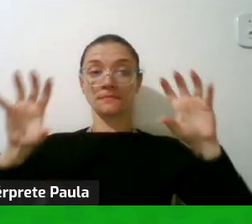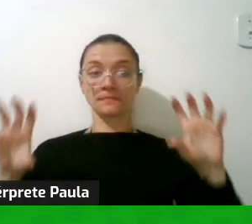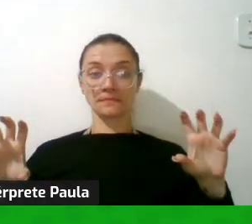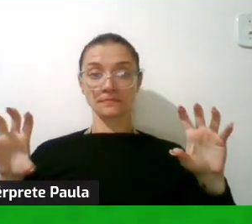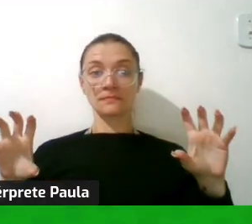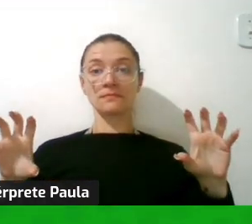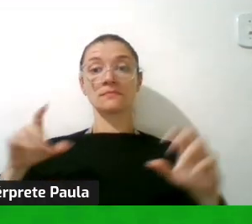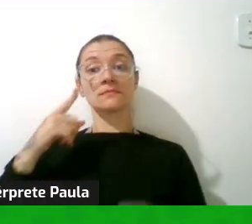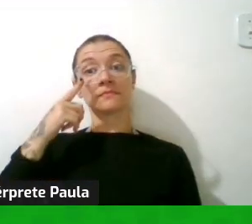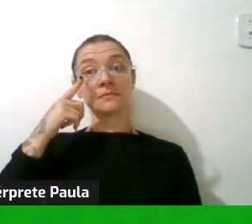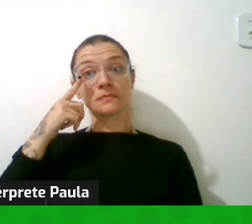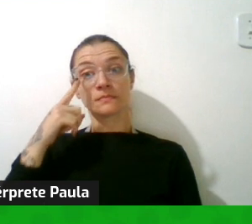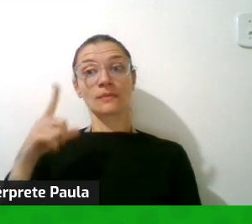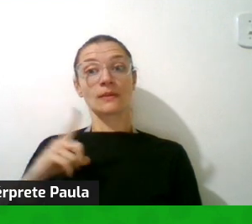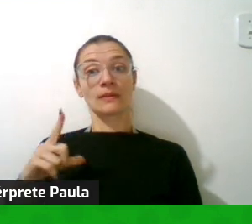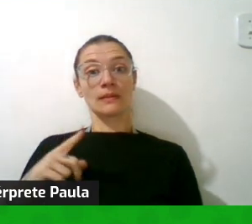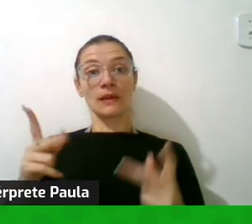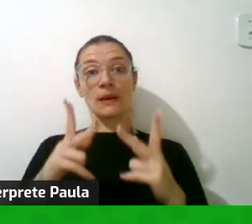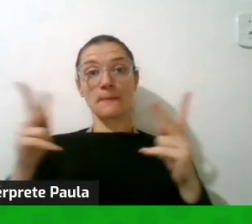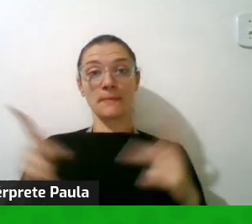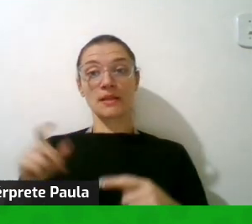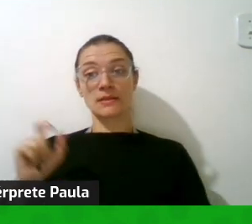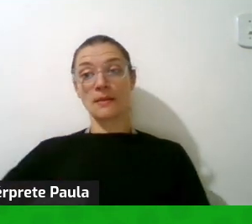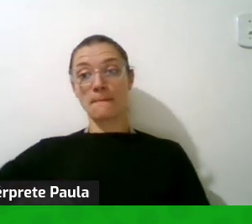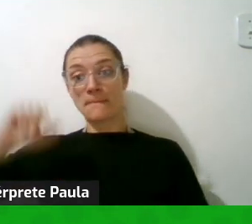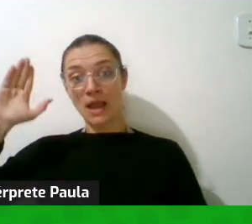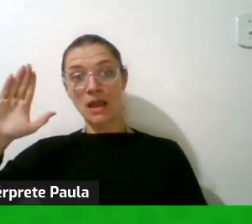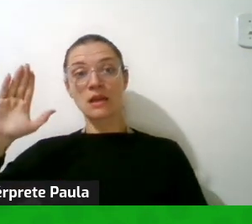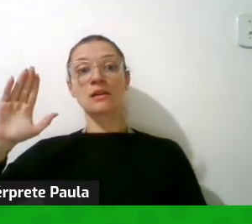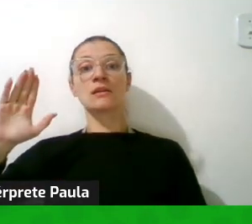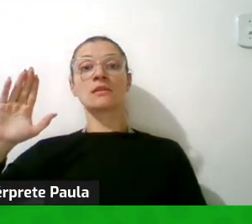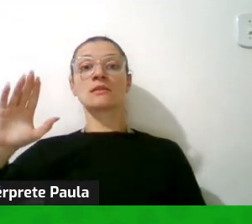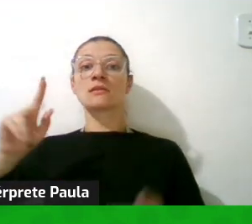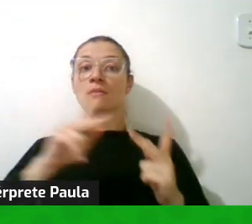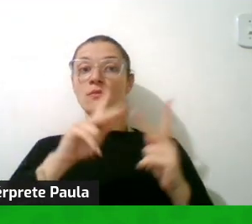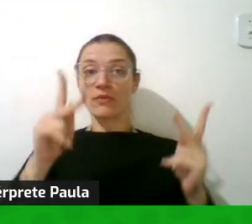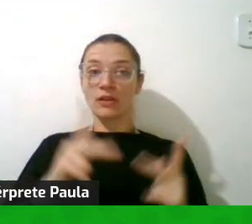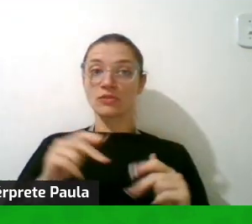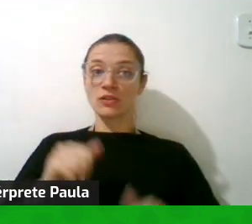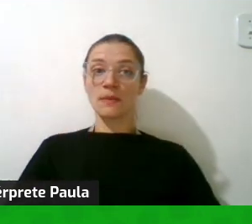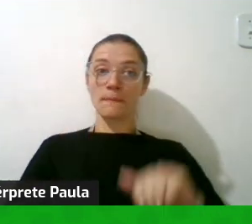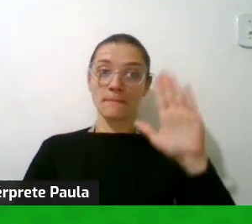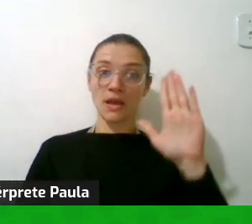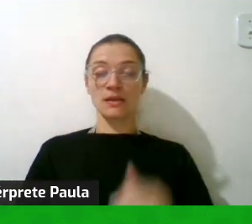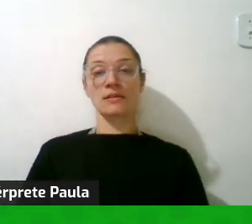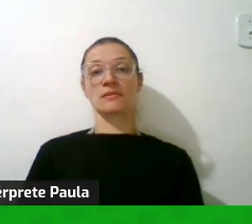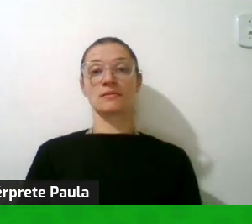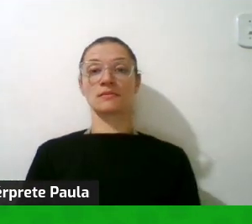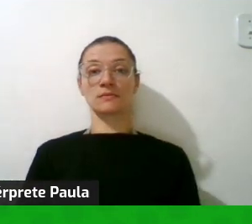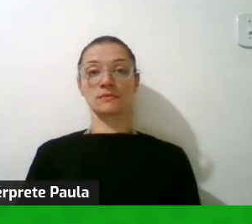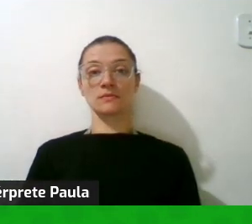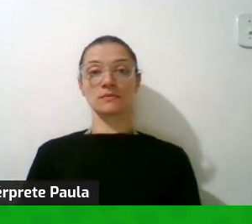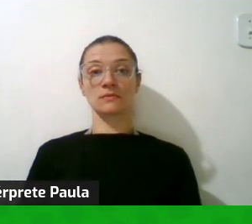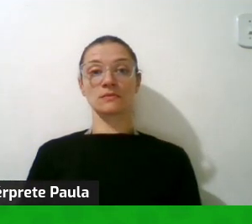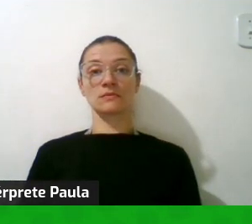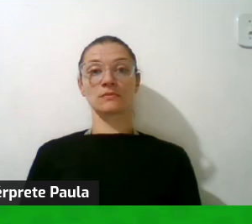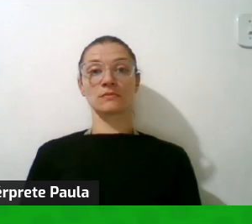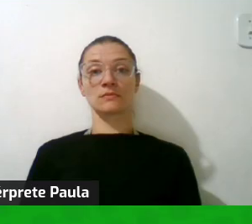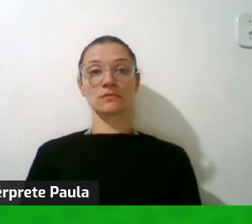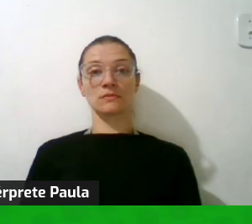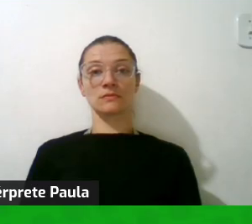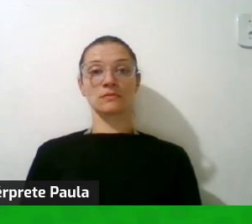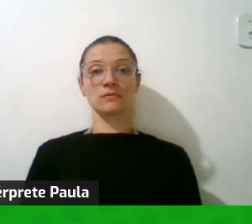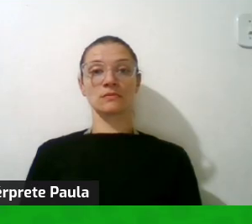tem a pizza maior e nessa pizza maior a fatia maior quebrada em duas fatias, que é o carro ali e a